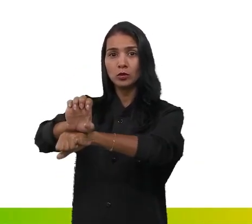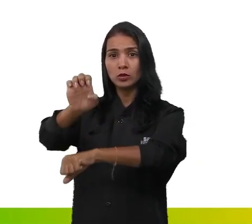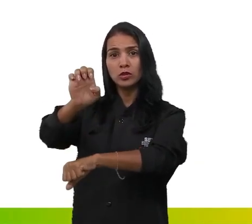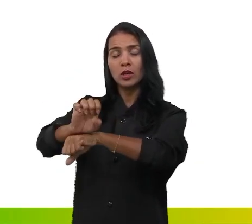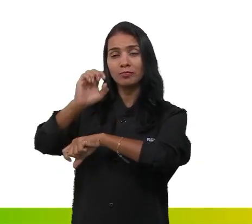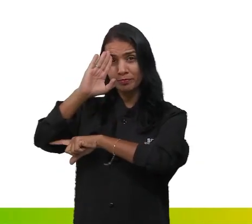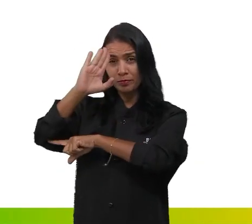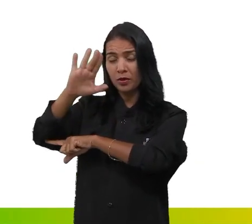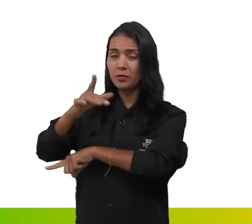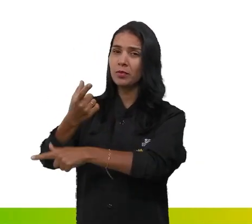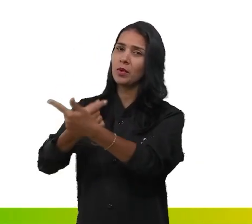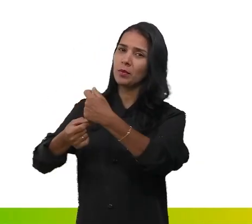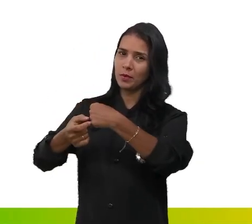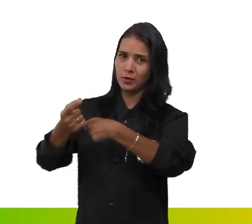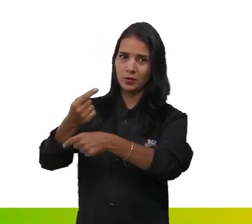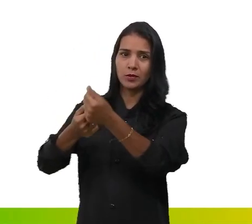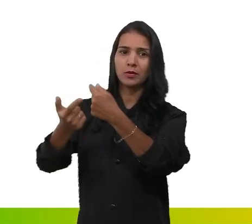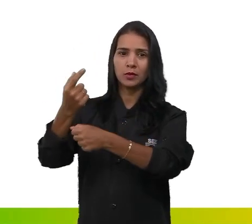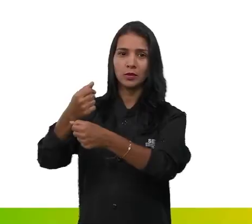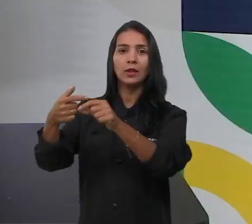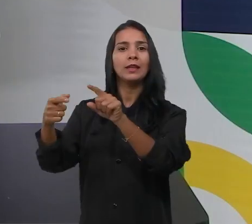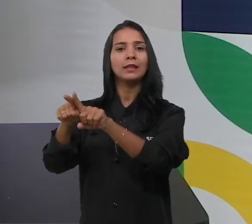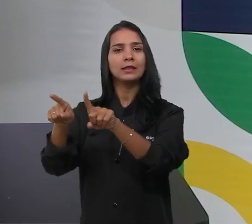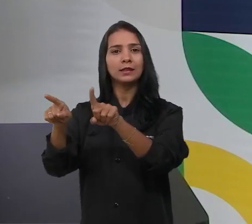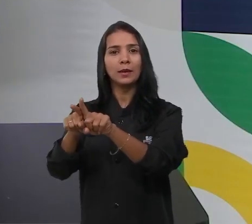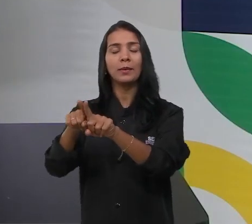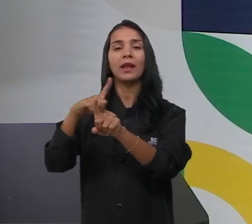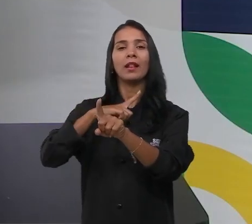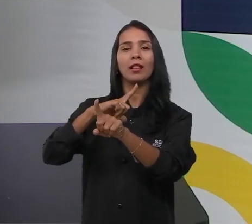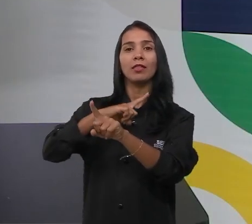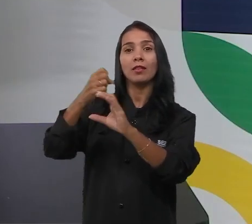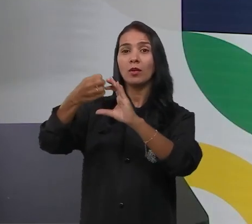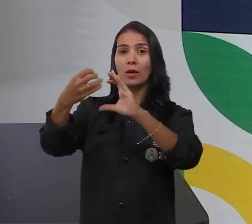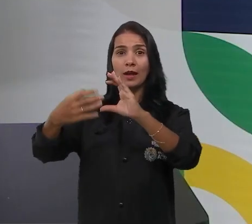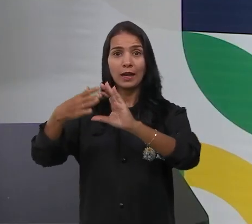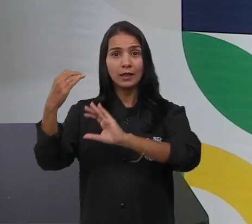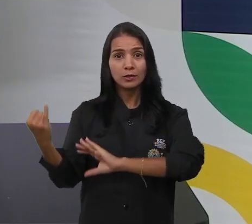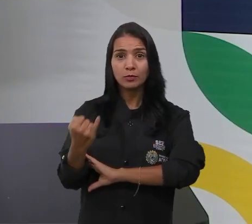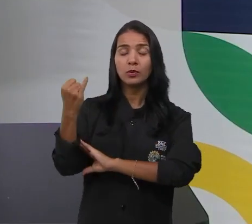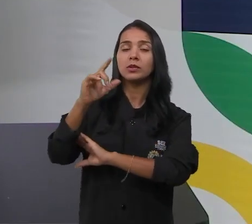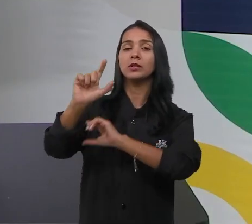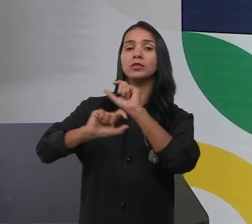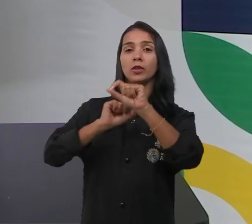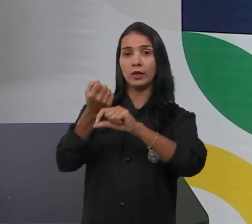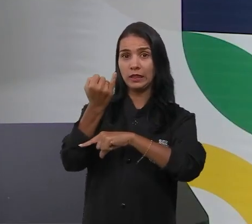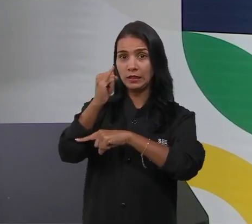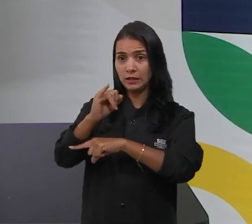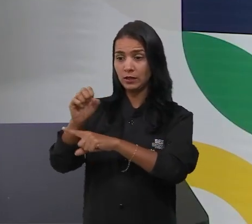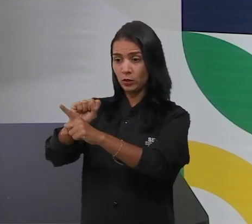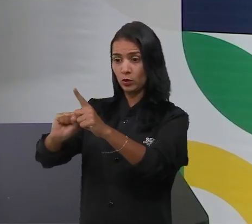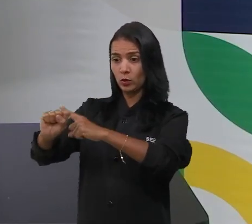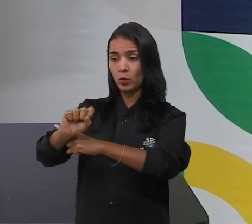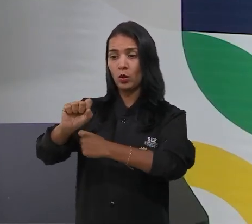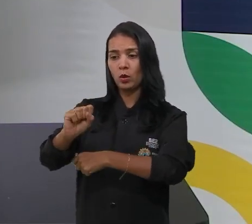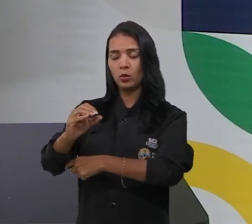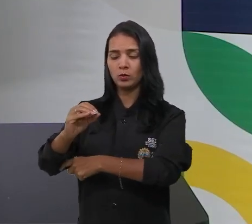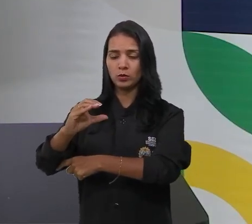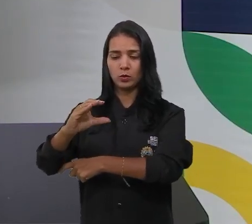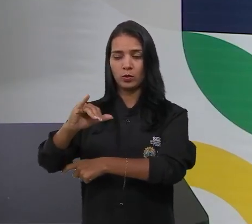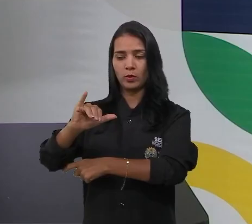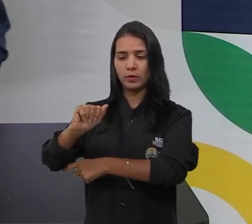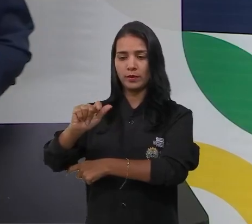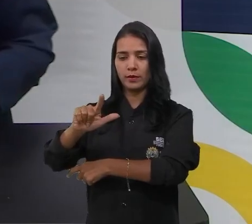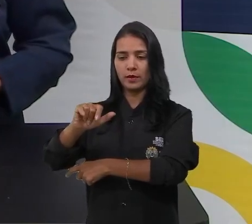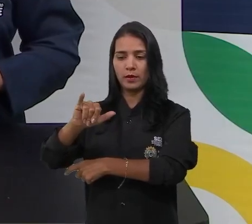econômica. E a gente tem aqui um ponto bastante importante quando falamos do socialismo, que eu vou até destacar aqui no texto para